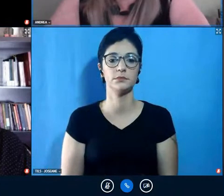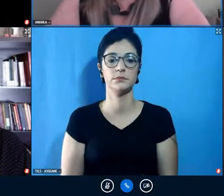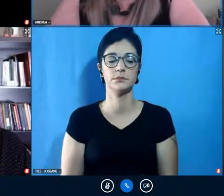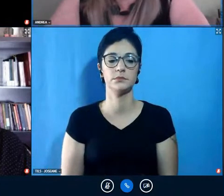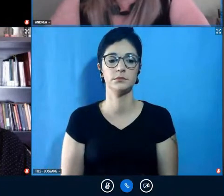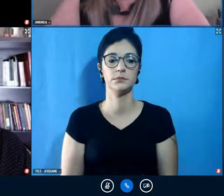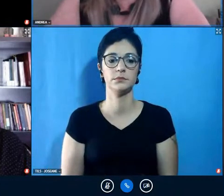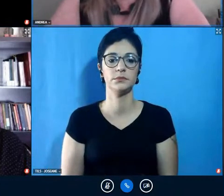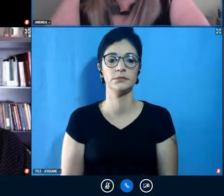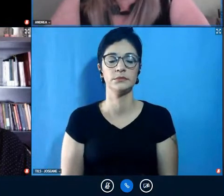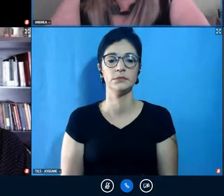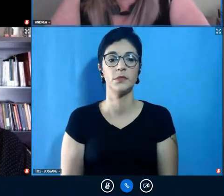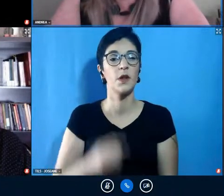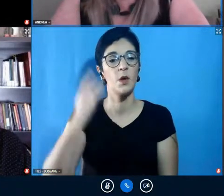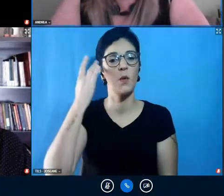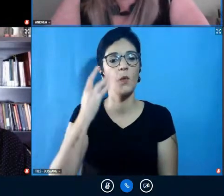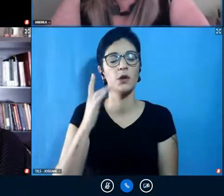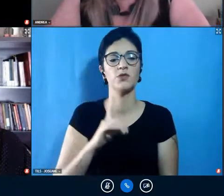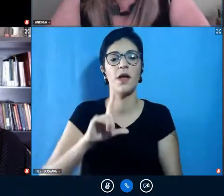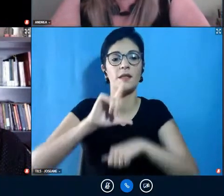Acho que ele deve estar com um delay bem...